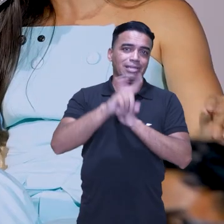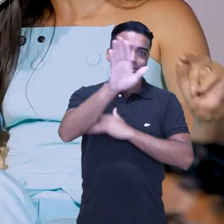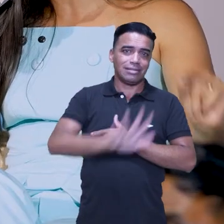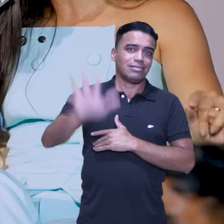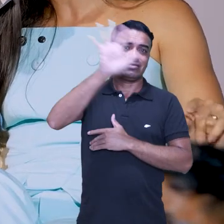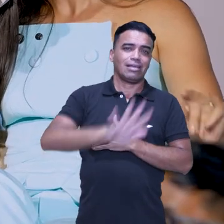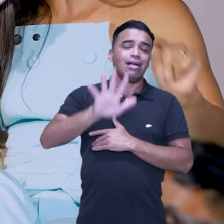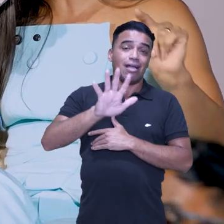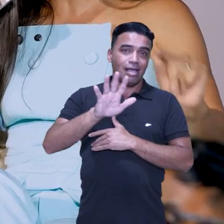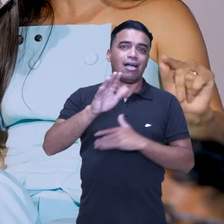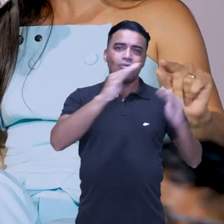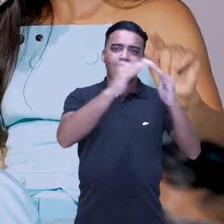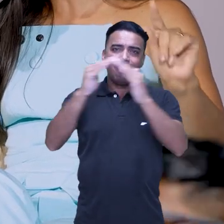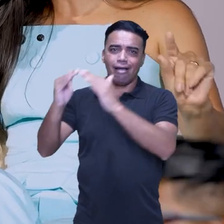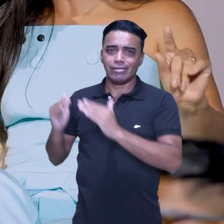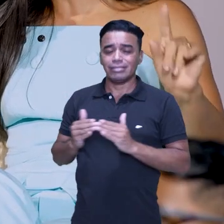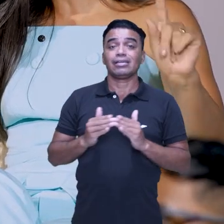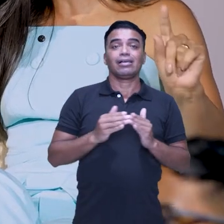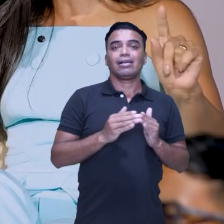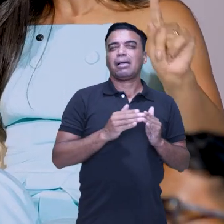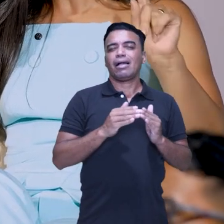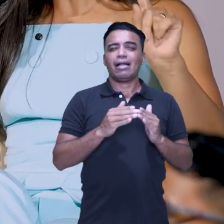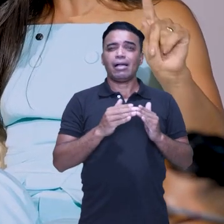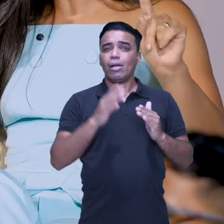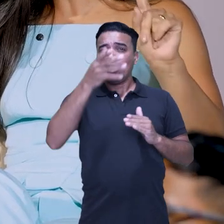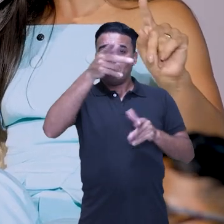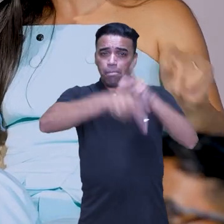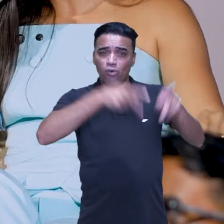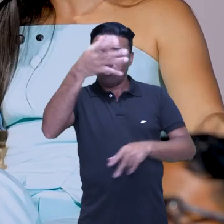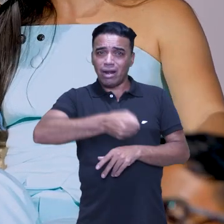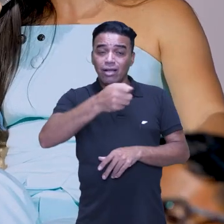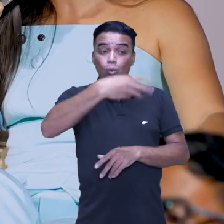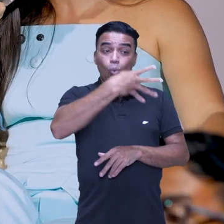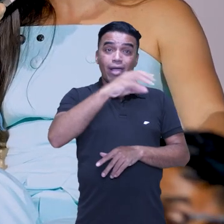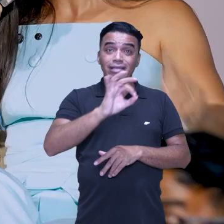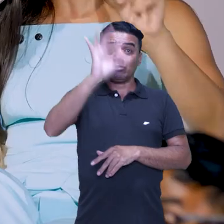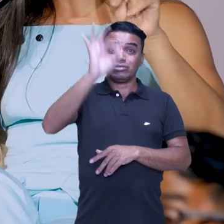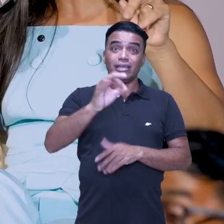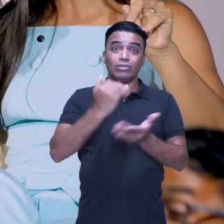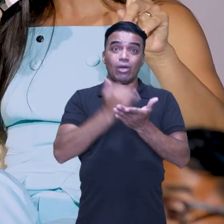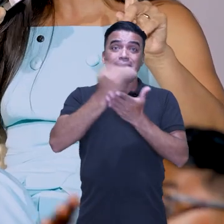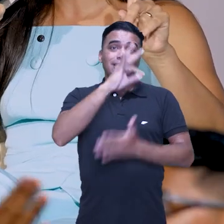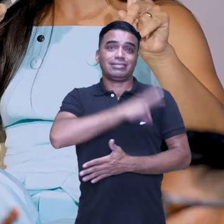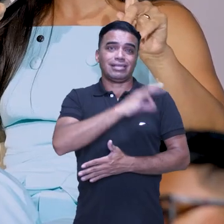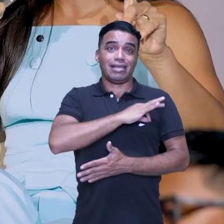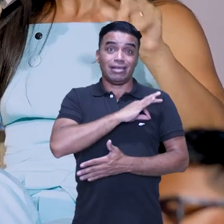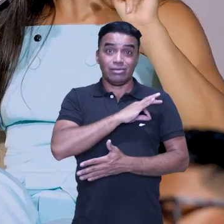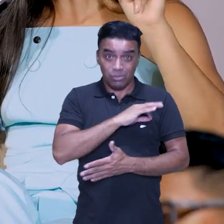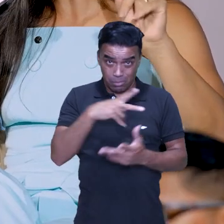de domicílios fala que, em média, os brancos ganham 40% a mais que os negros, não por